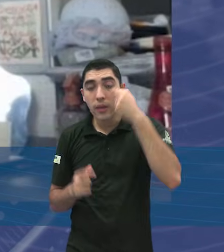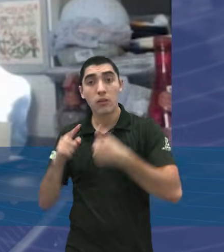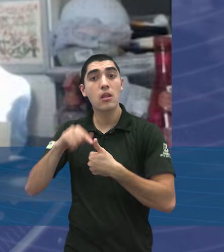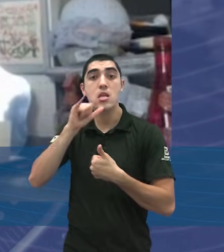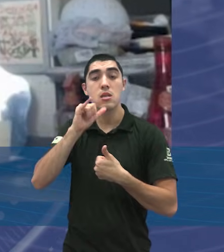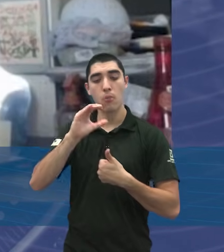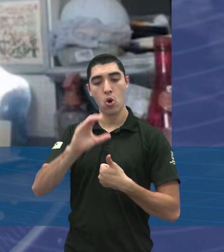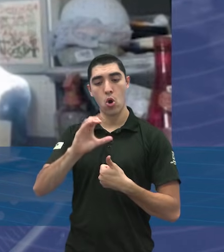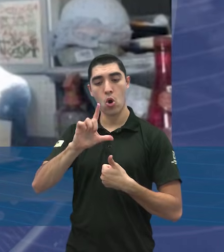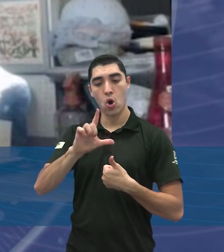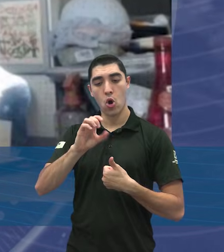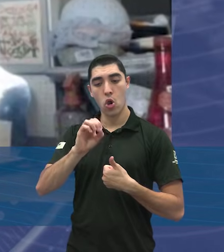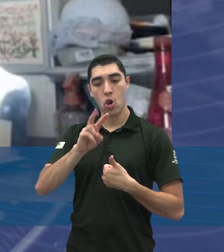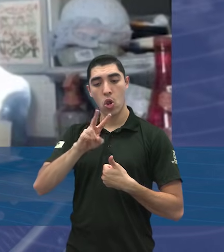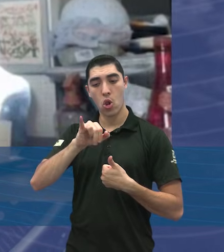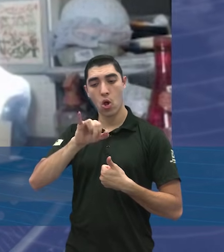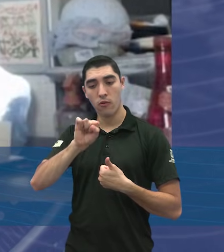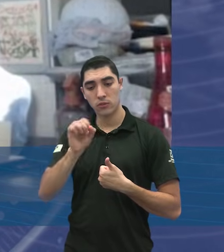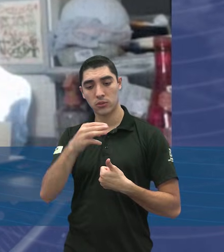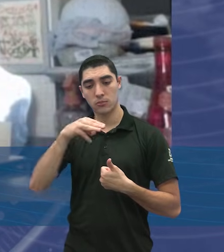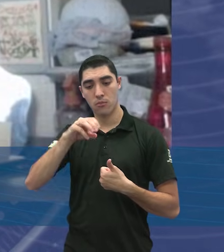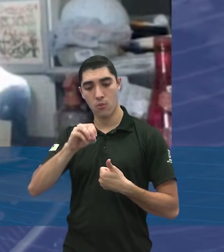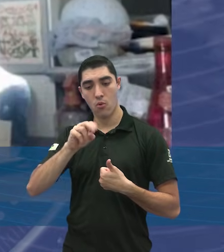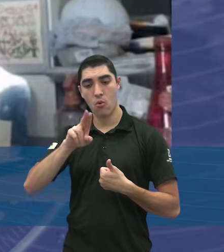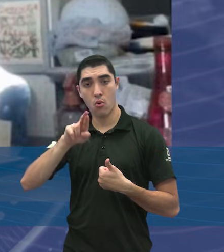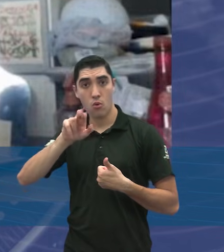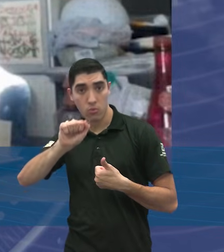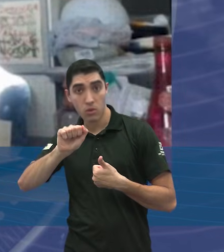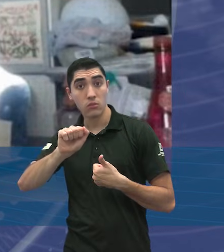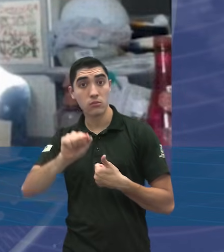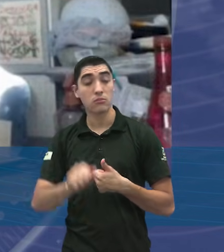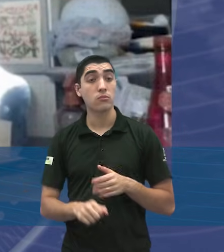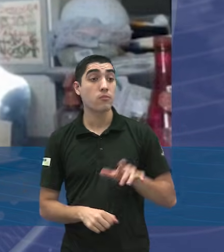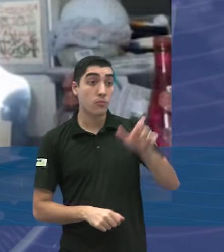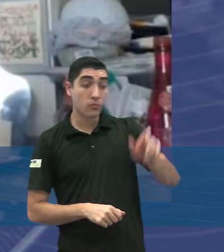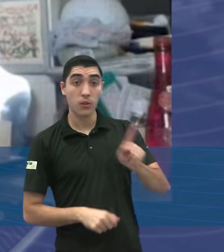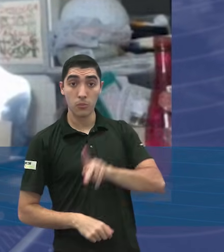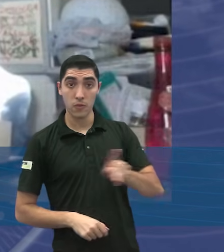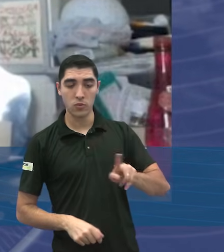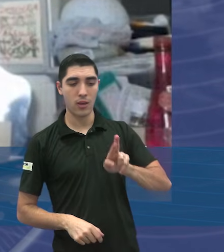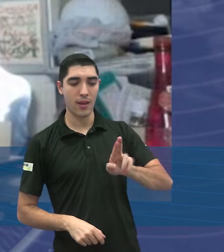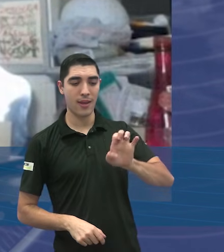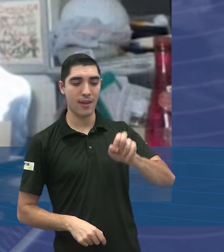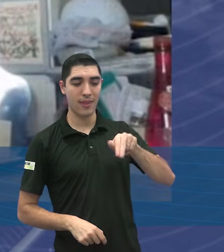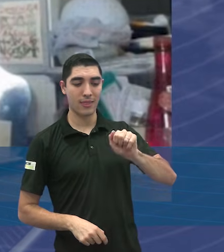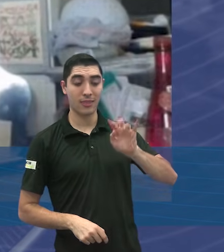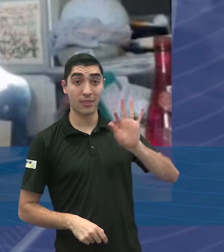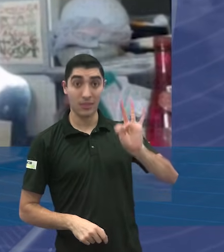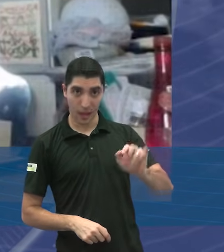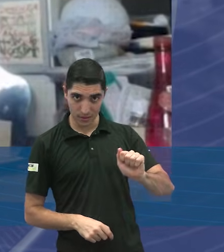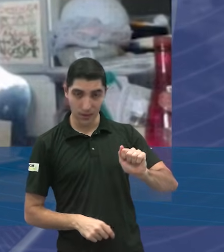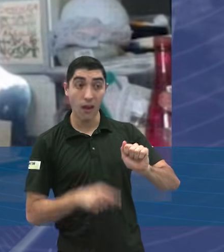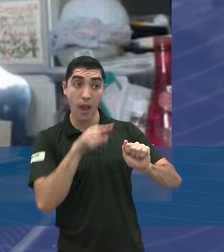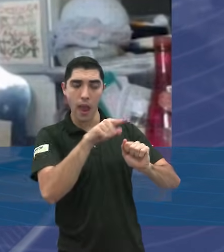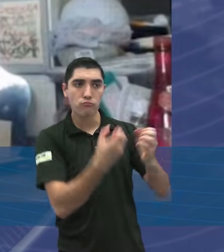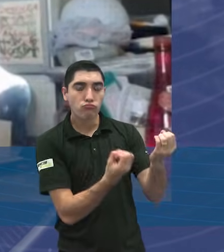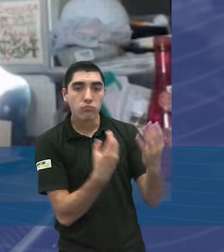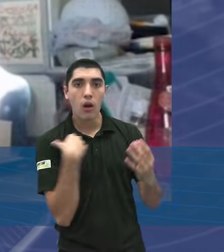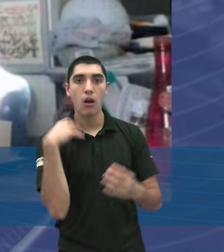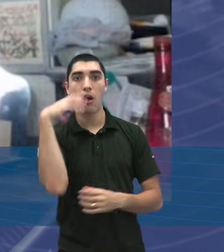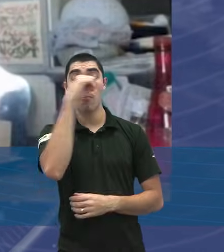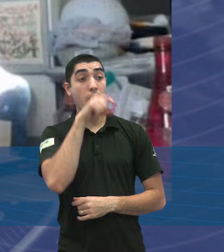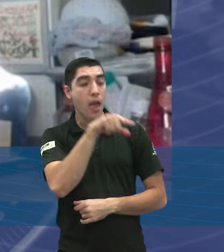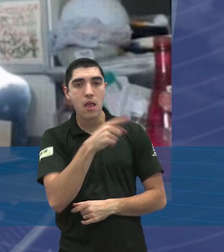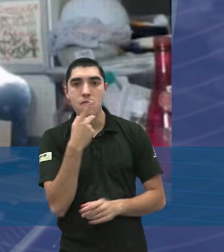Clóvis Moura, por exemplo, que deveriam ser estudadas. E essa aula foi dada por uma professora negra, Renata Gonçalves. E aí a literatura